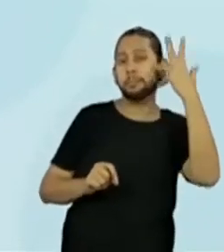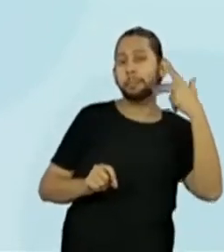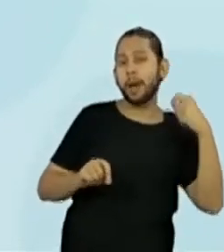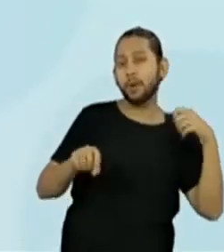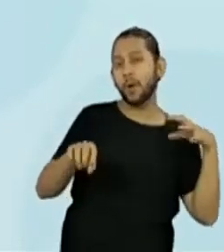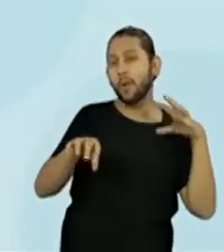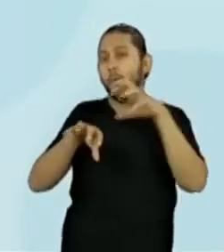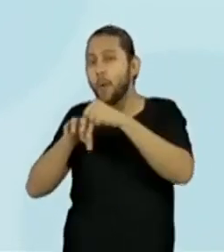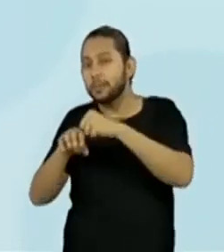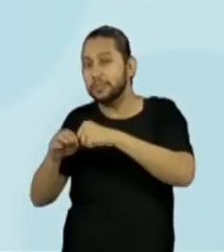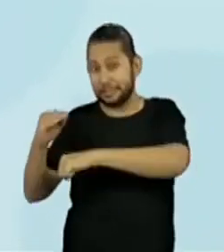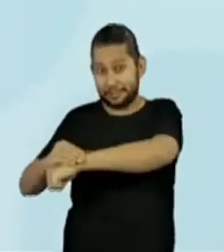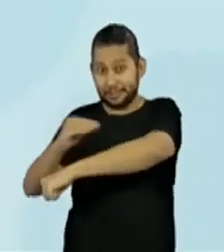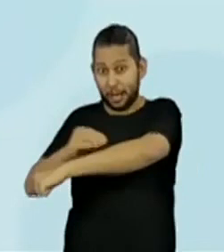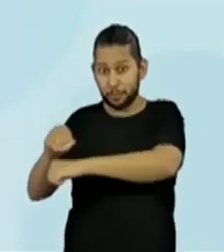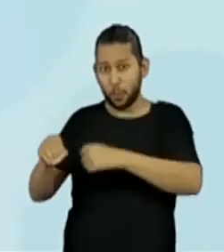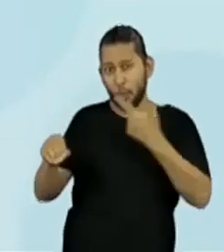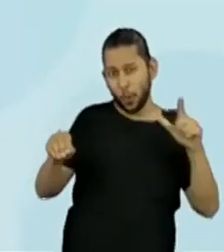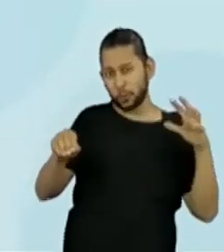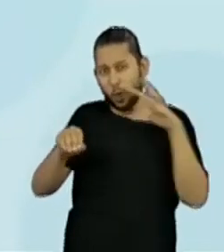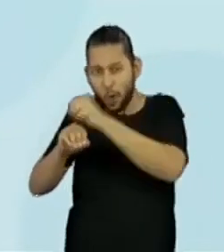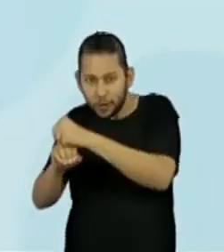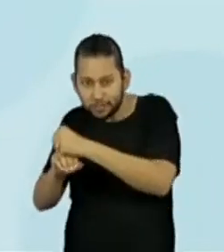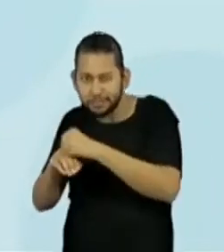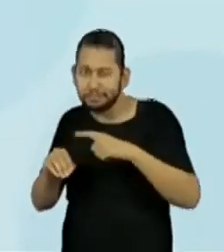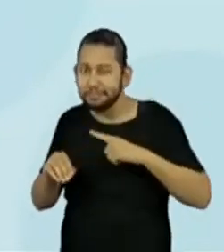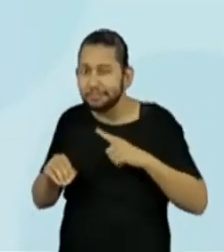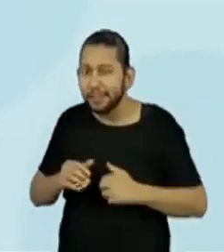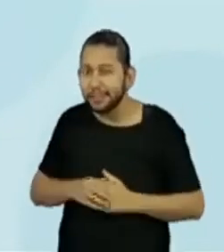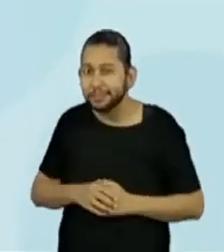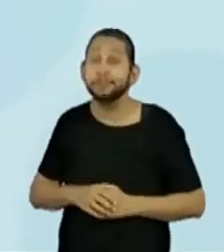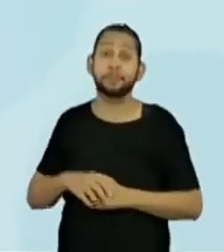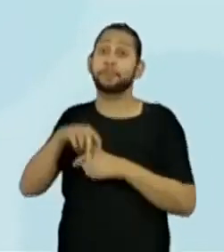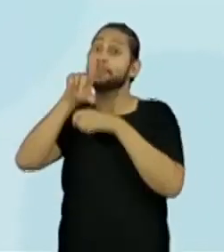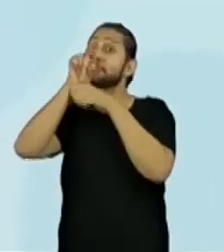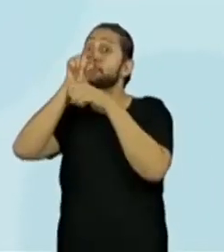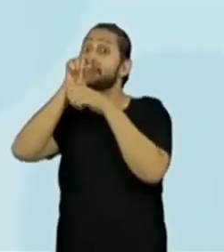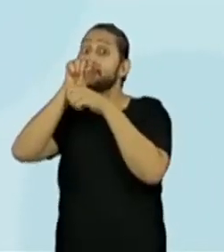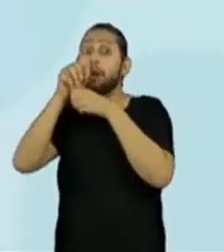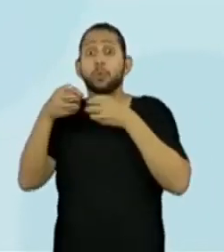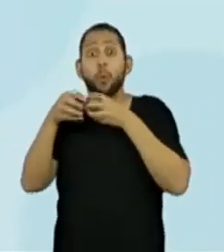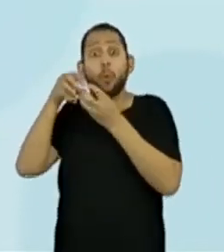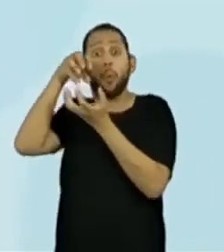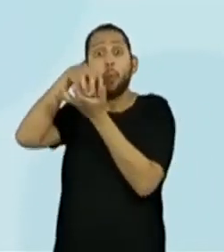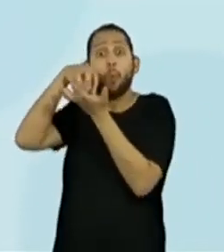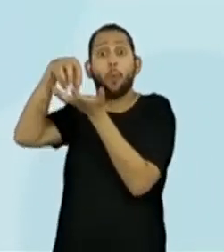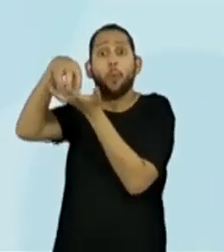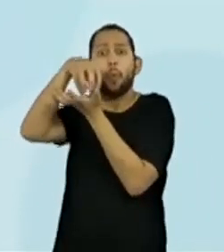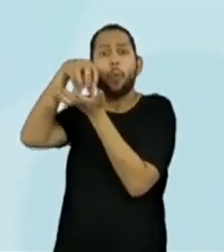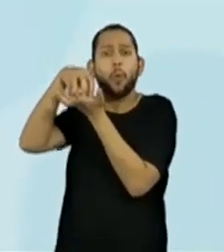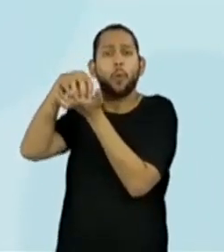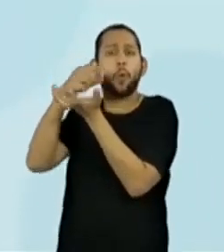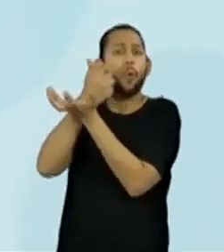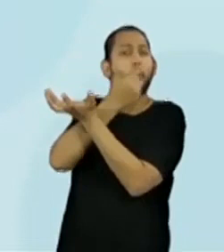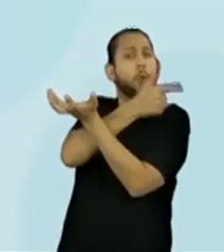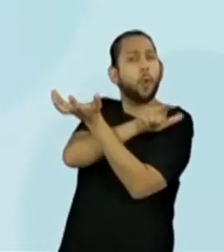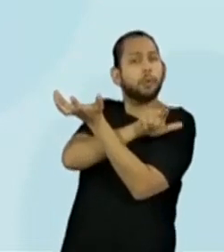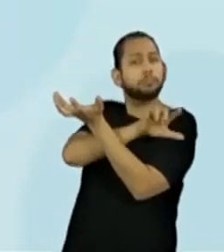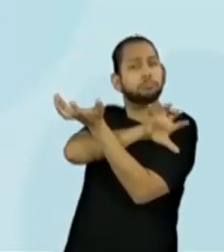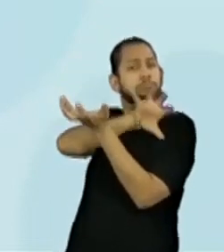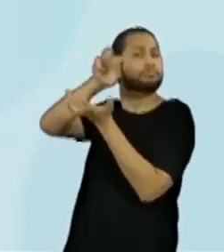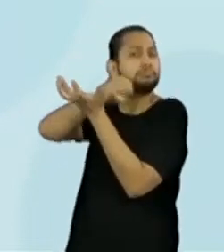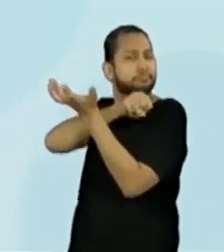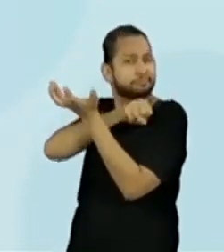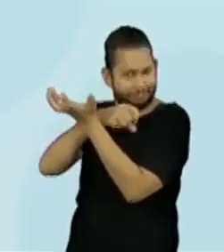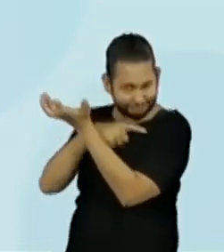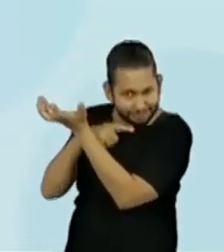imagem? Os ovos do passarinho, será que são o alimento de algum animal desta imagem? Então eu quero